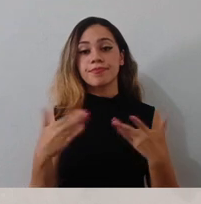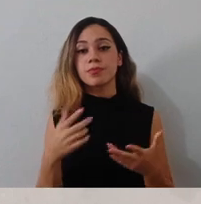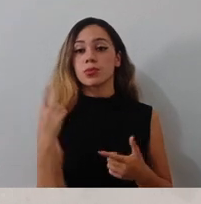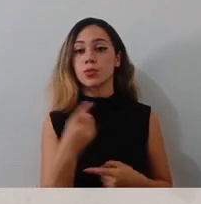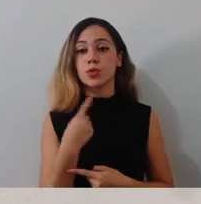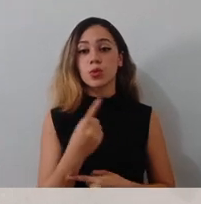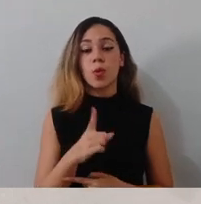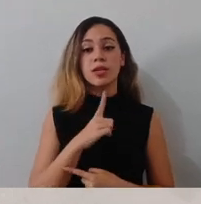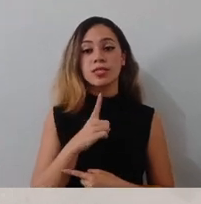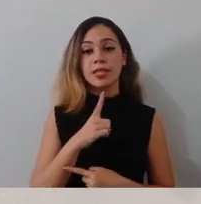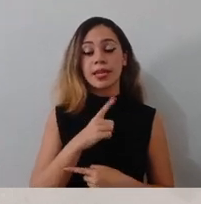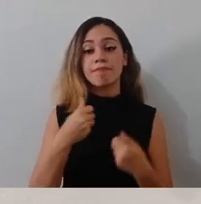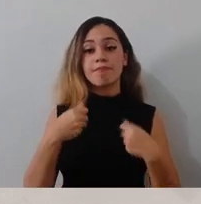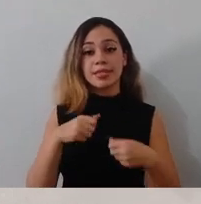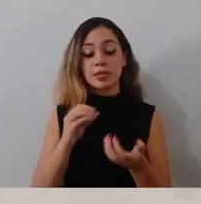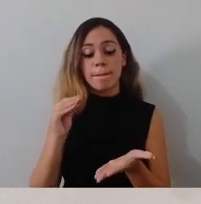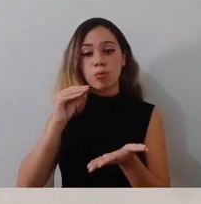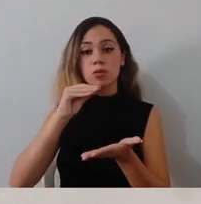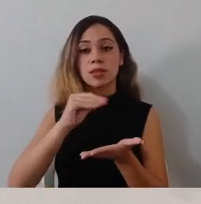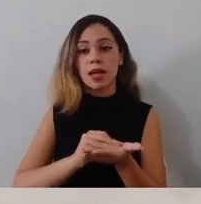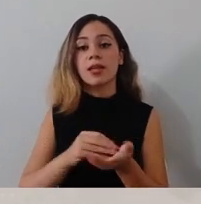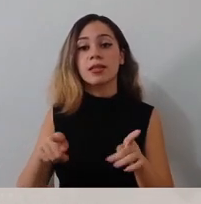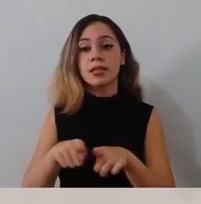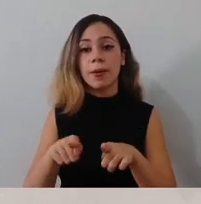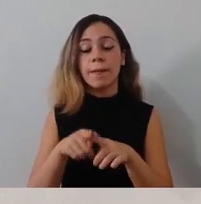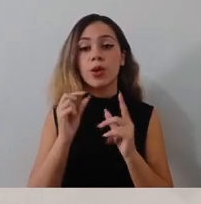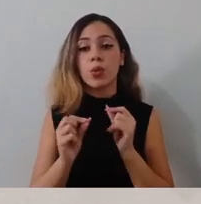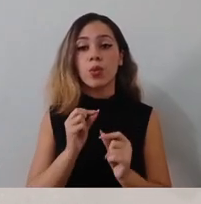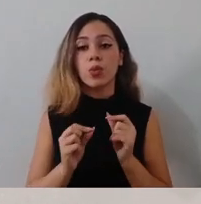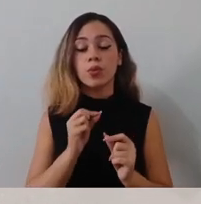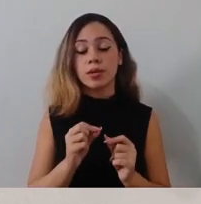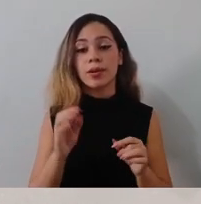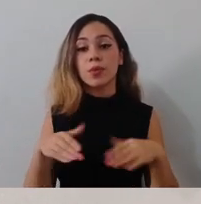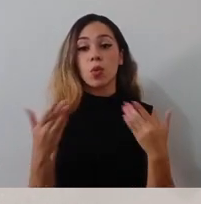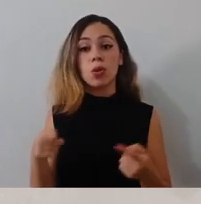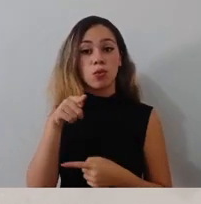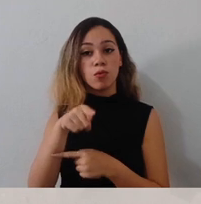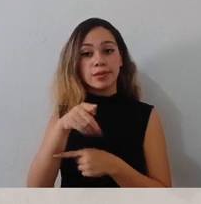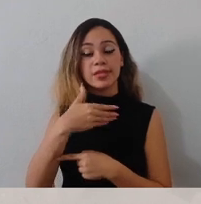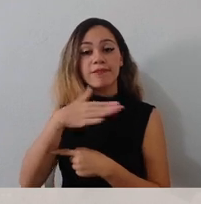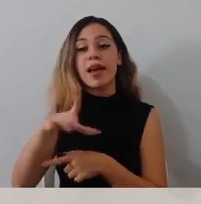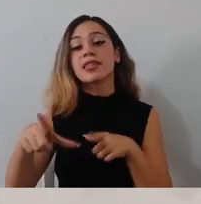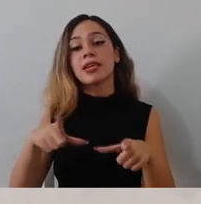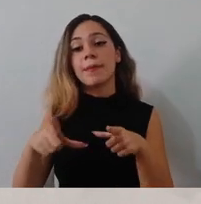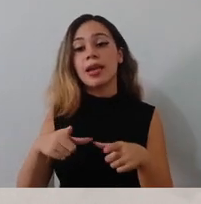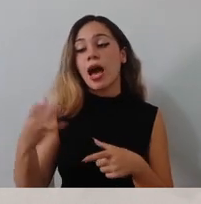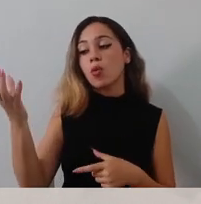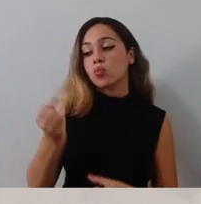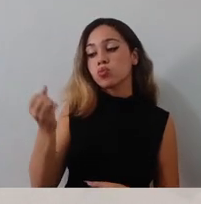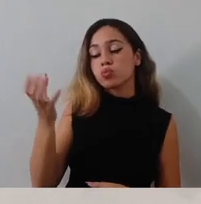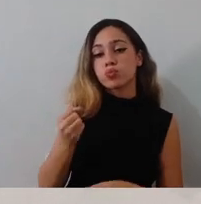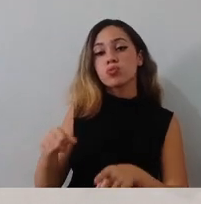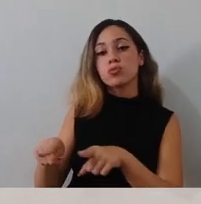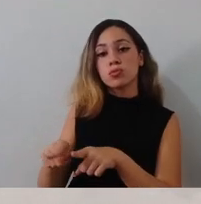nós estamos querendo implementar até para... Quando você vai ali, trabalha,